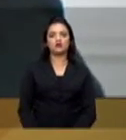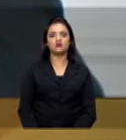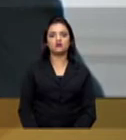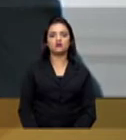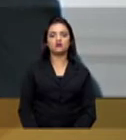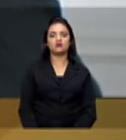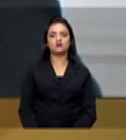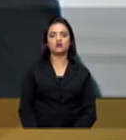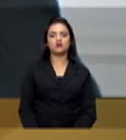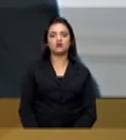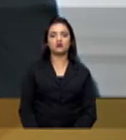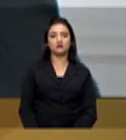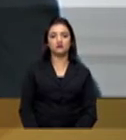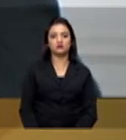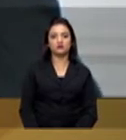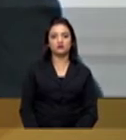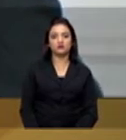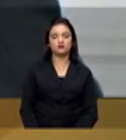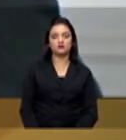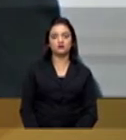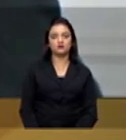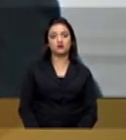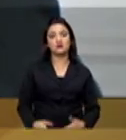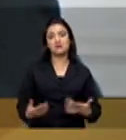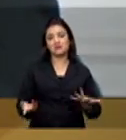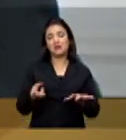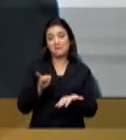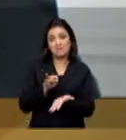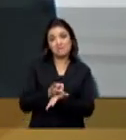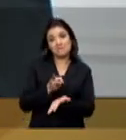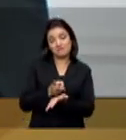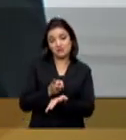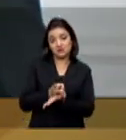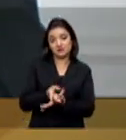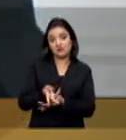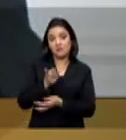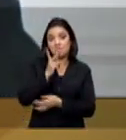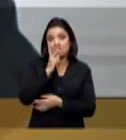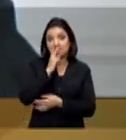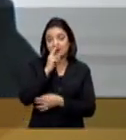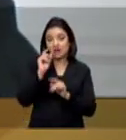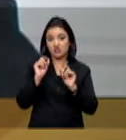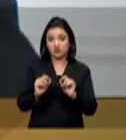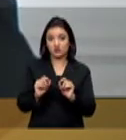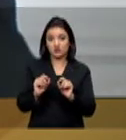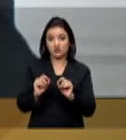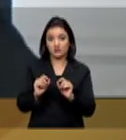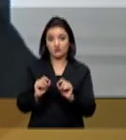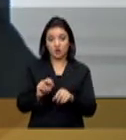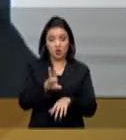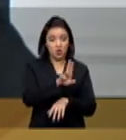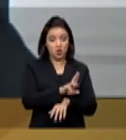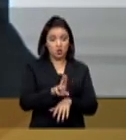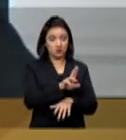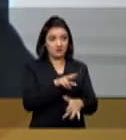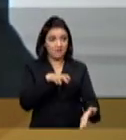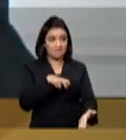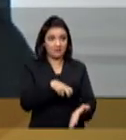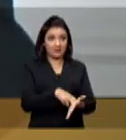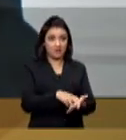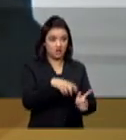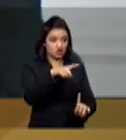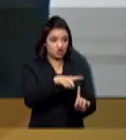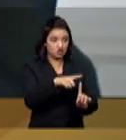Por mais que possa parecer razoável a aplicação de um preceito normativo secundário de um tipo